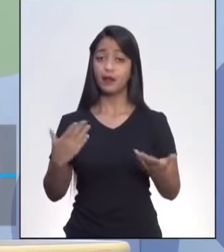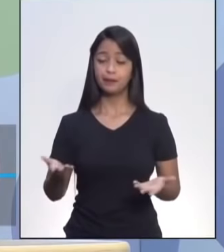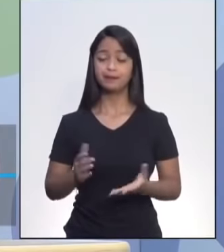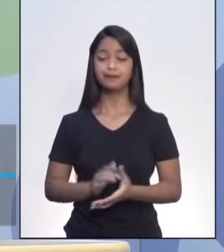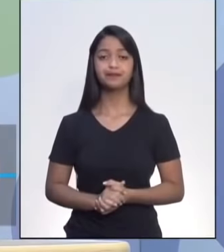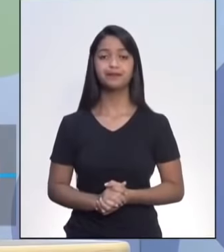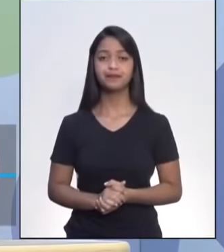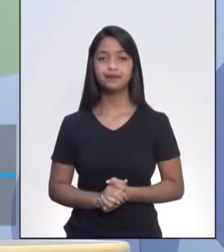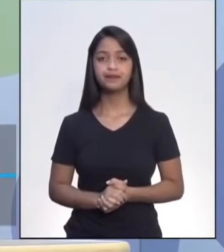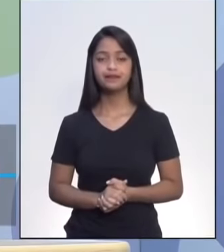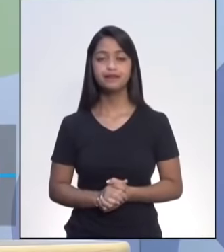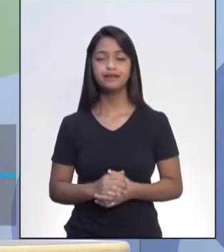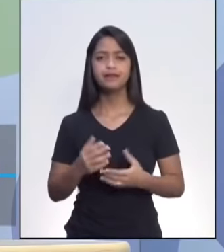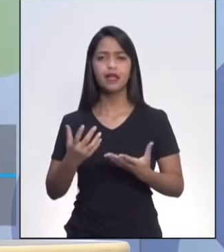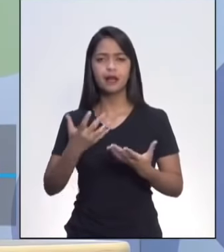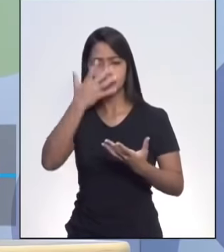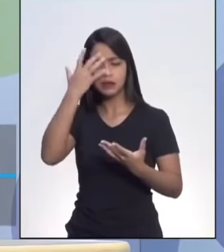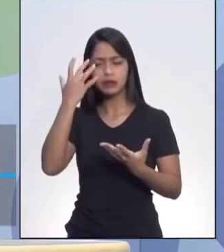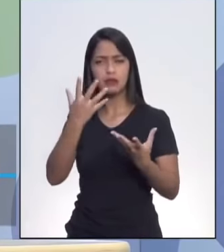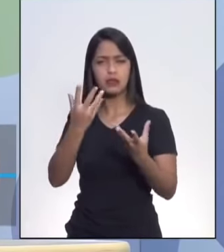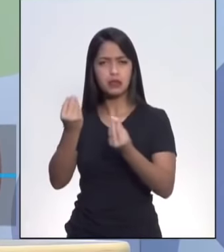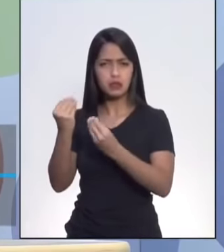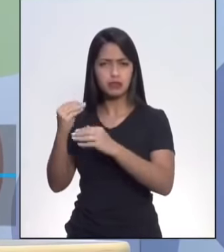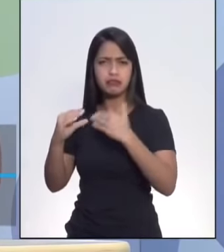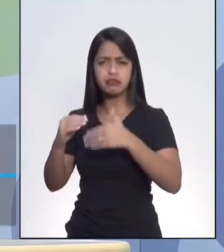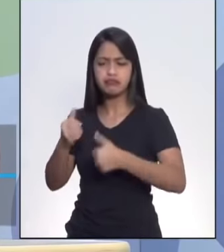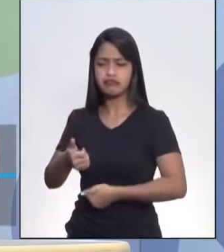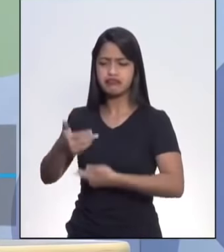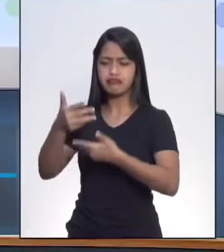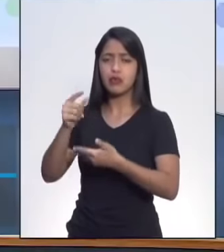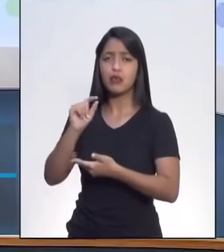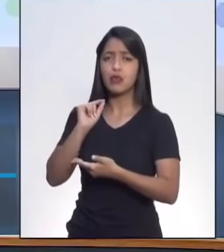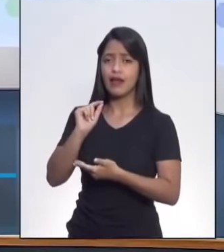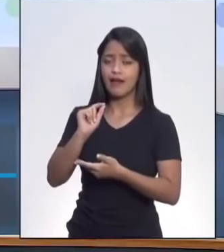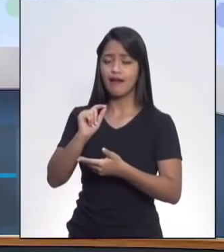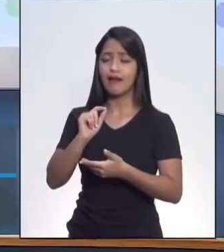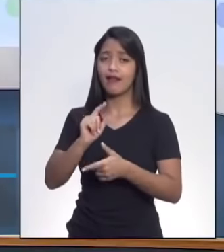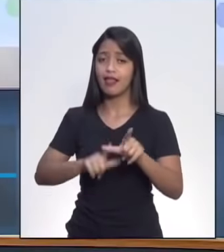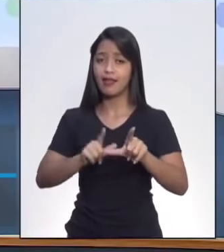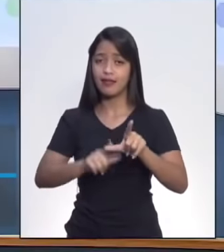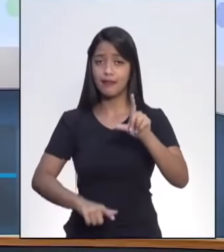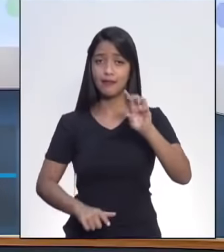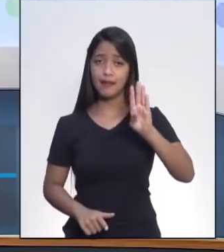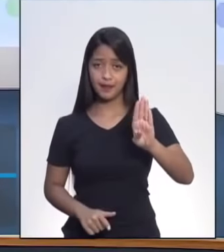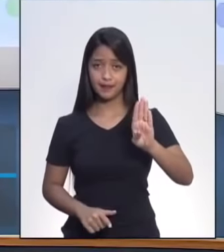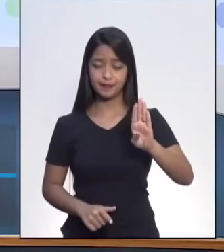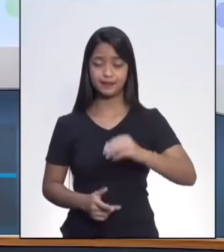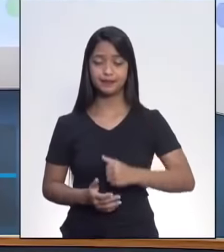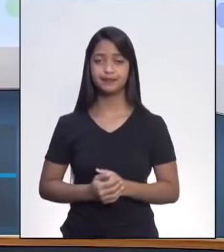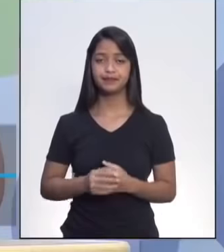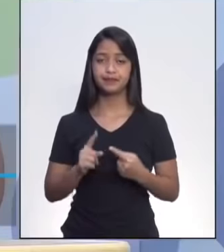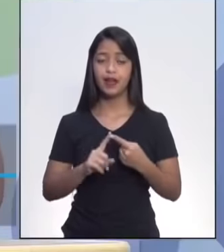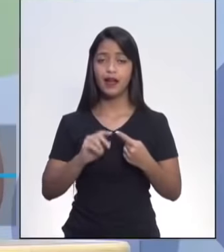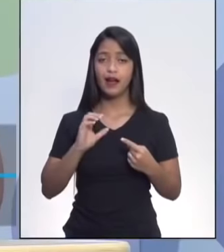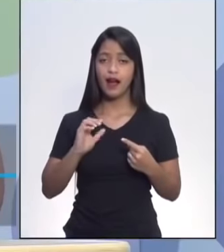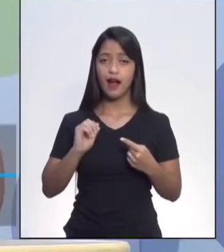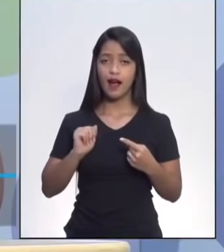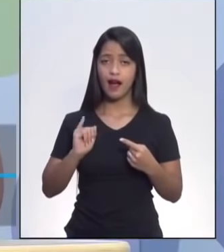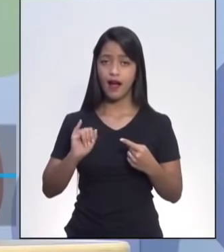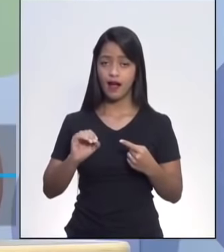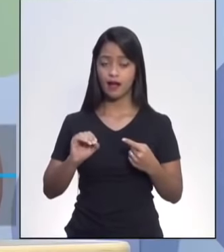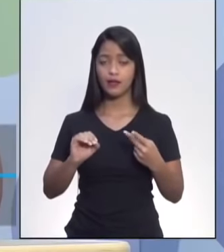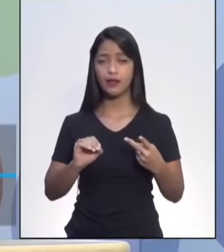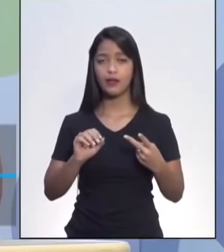Osmar. Nós temos uma galera boa. Sim. Que diz que é a alternativa B. Então, por exemplo, Caio Gonçalves,